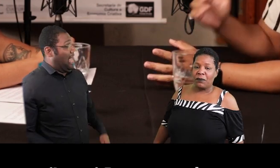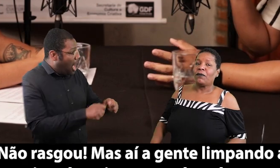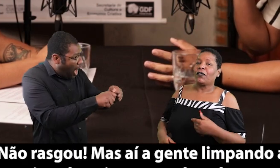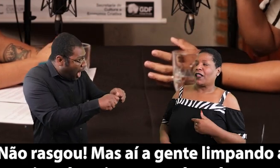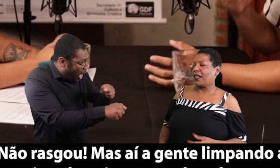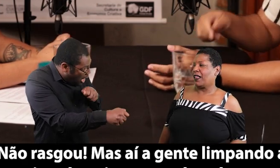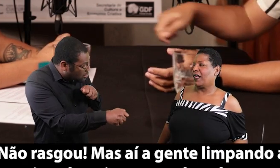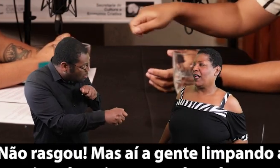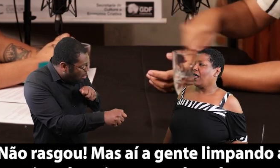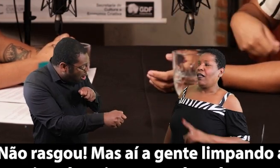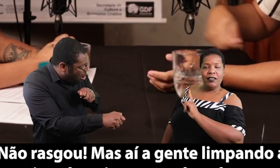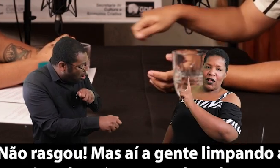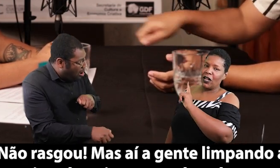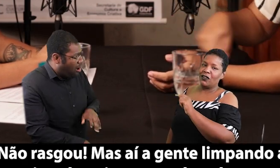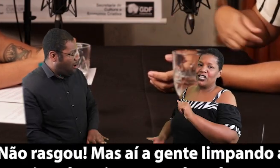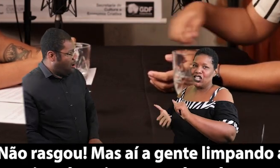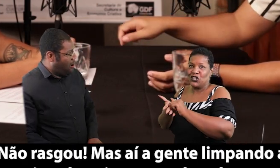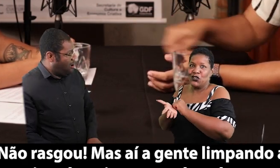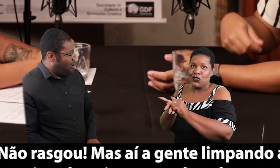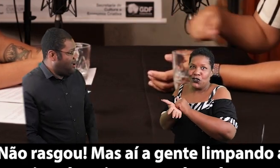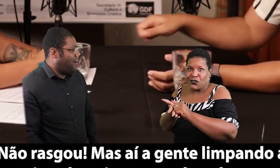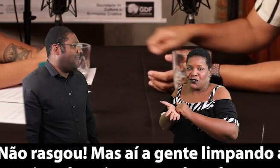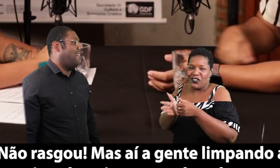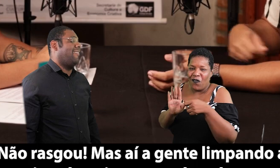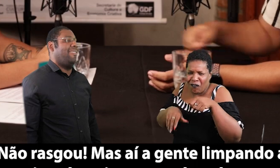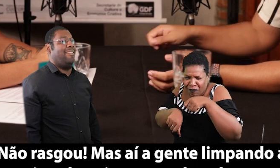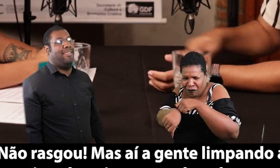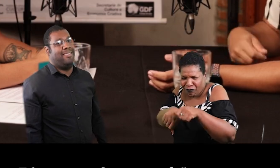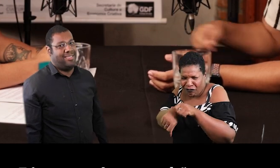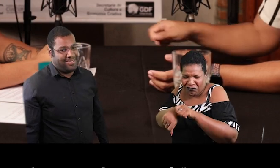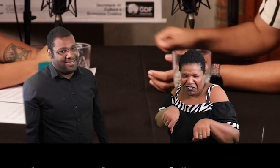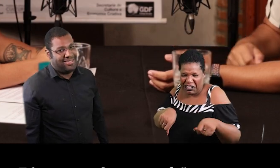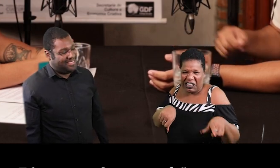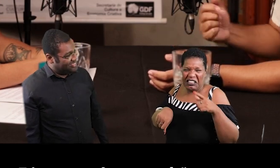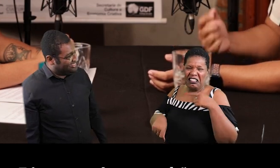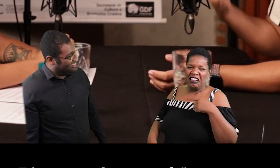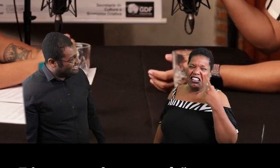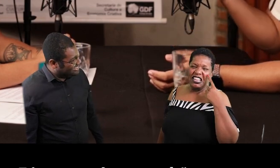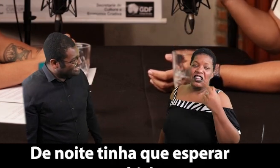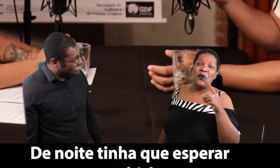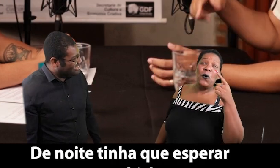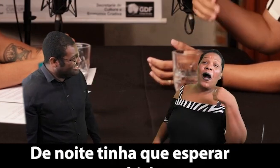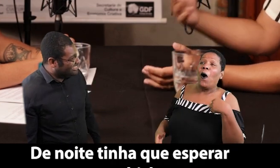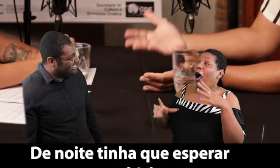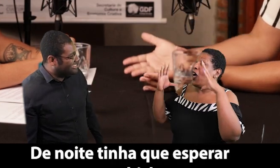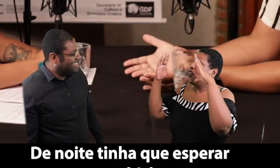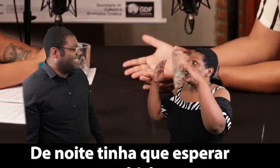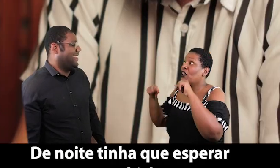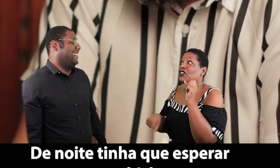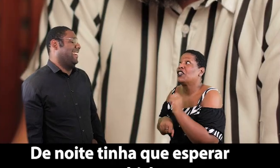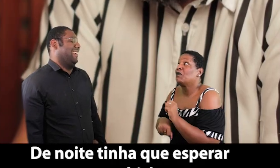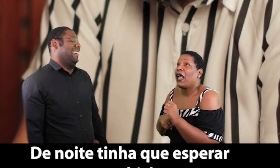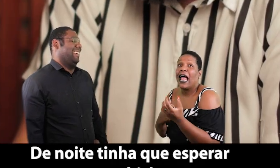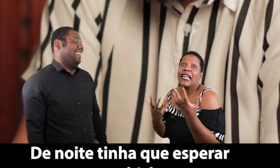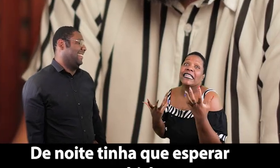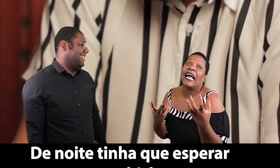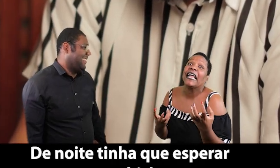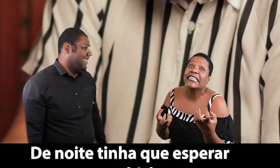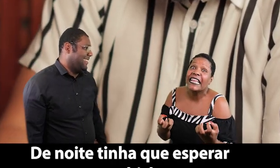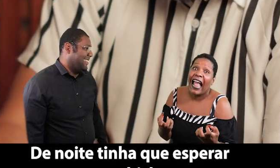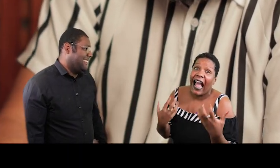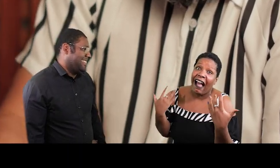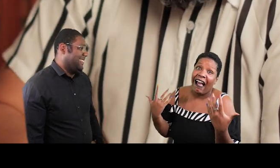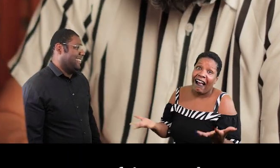Não rasgou, mas aí a gente limpando assim, tirando, e tirava aquele pelo e jogava água, e o show era de noite, tinha que esperar pra ver se o bicho secava,